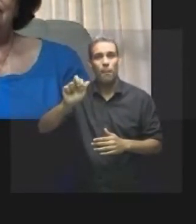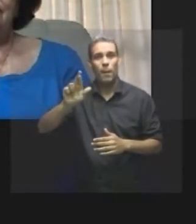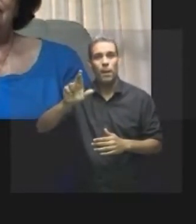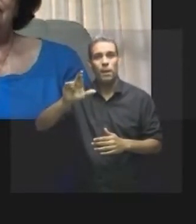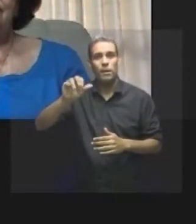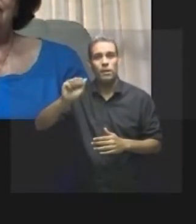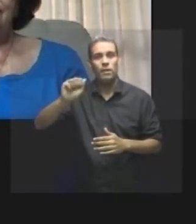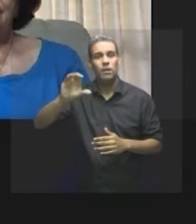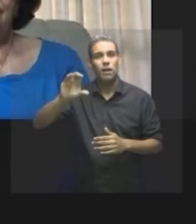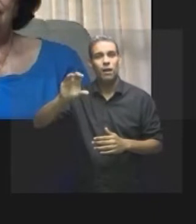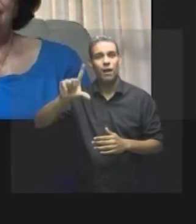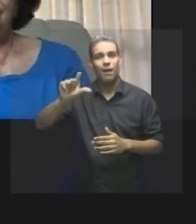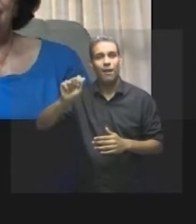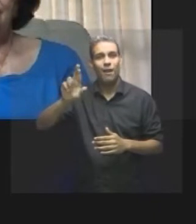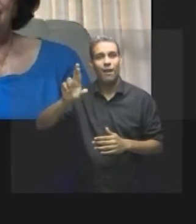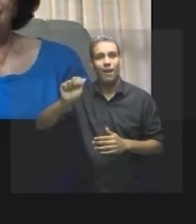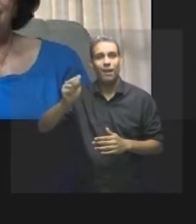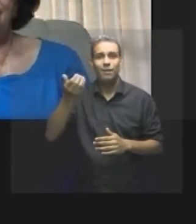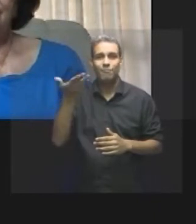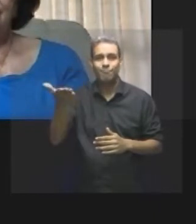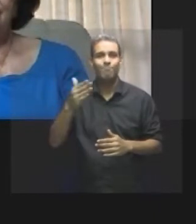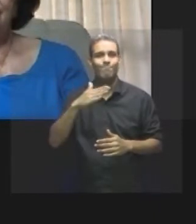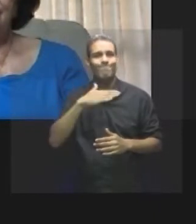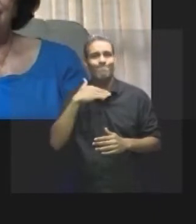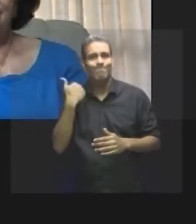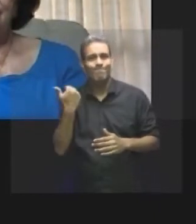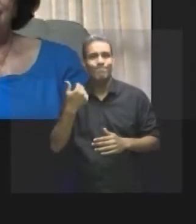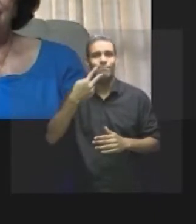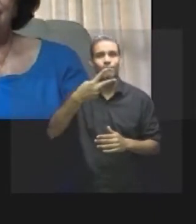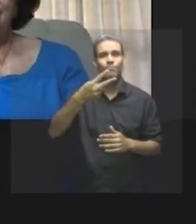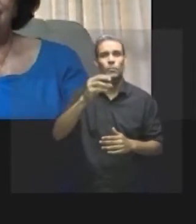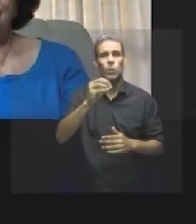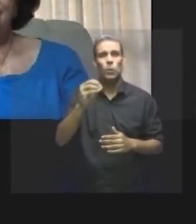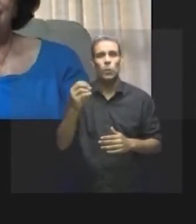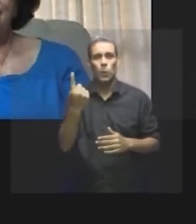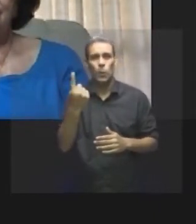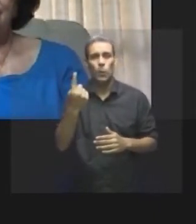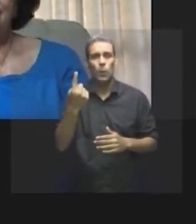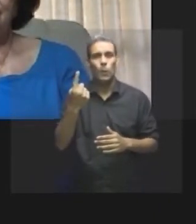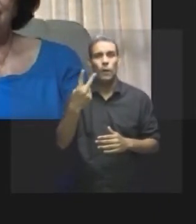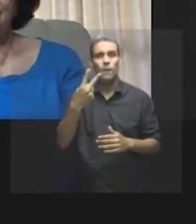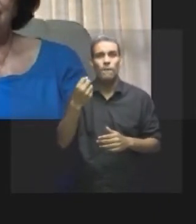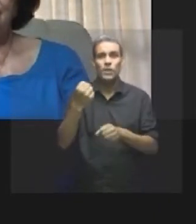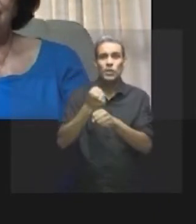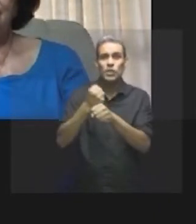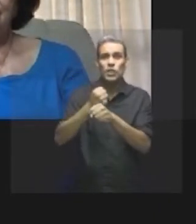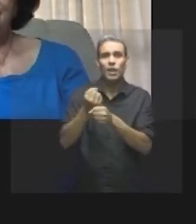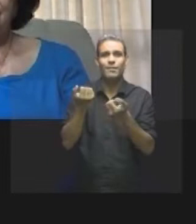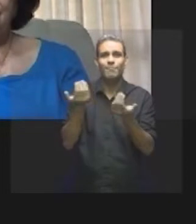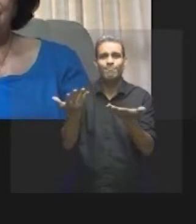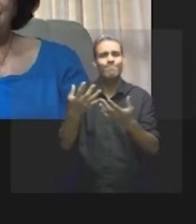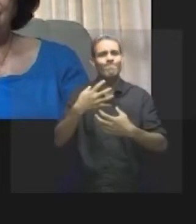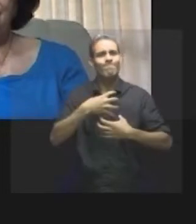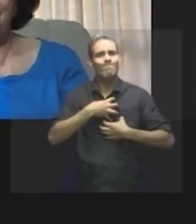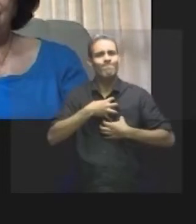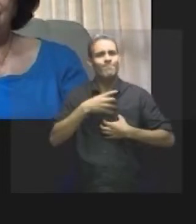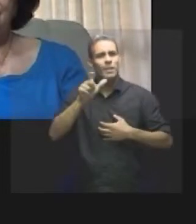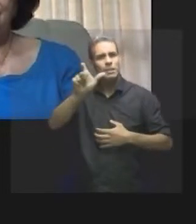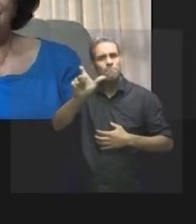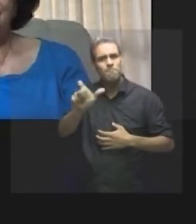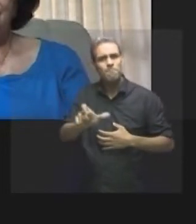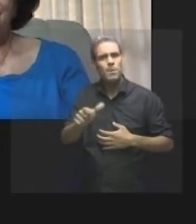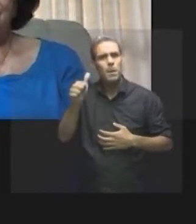Machado, que nos deixou em 2001, portanto há 20 anos, mas marcou sua